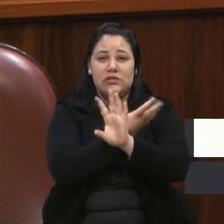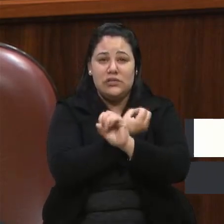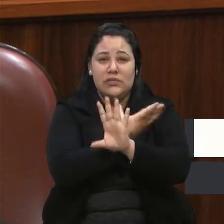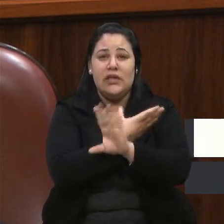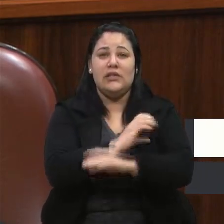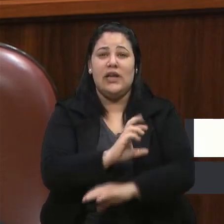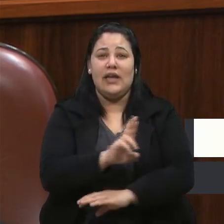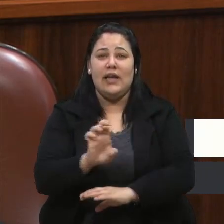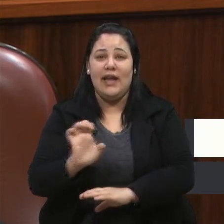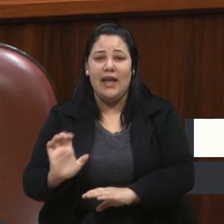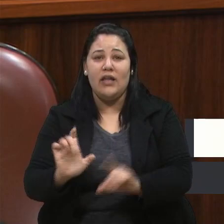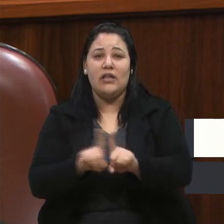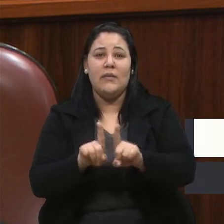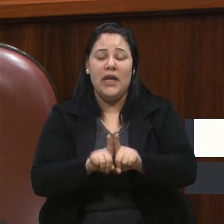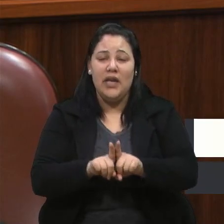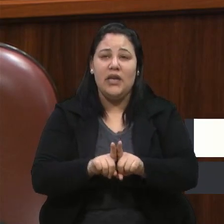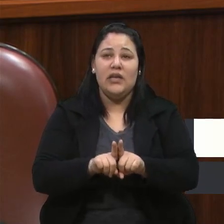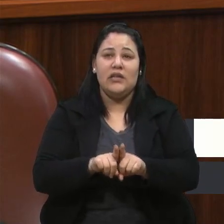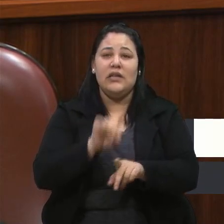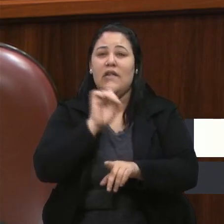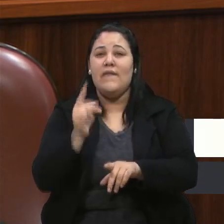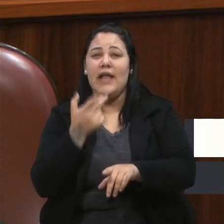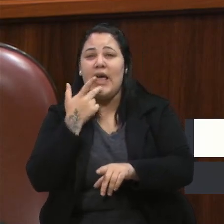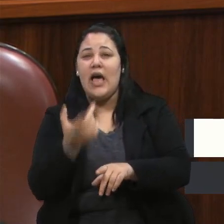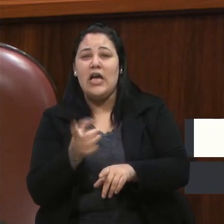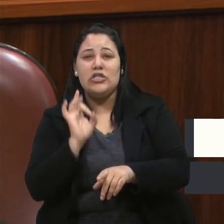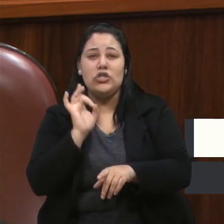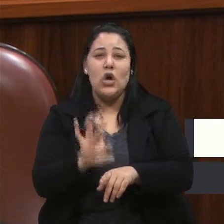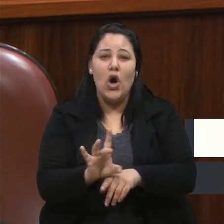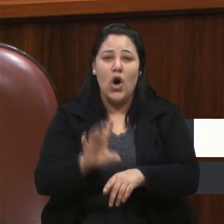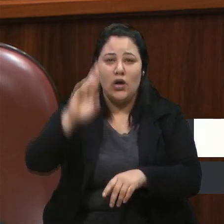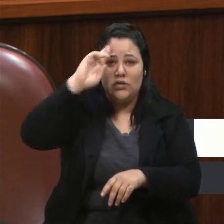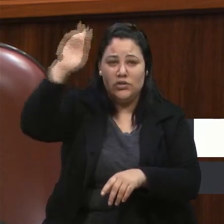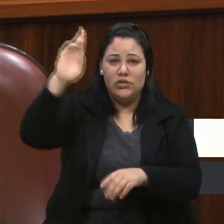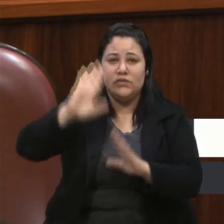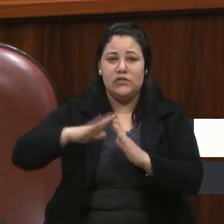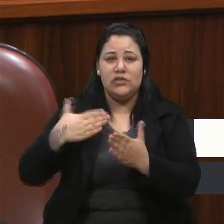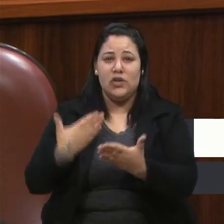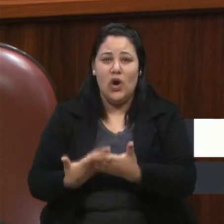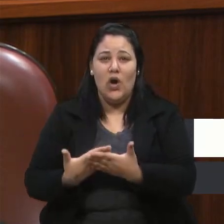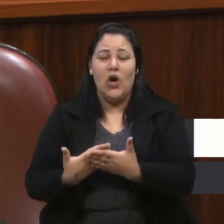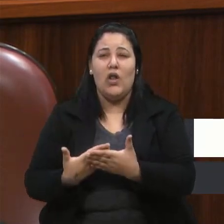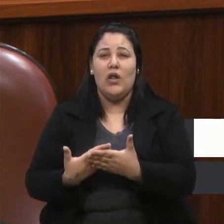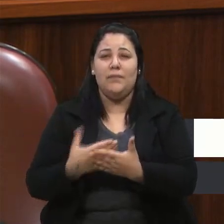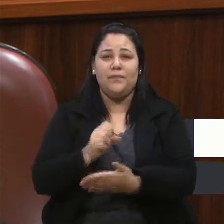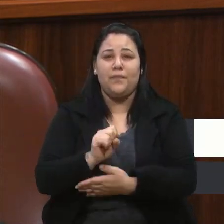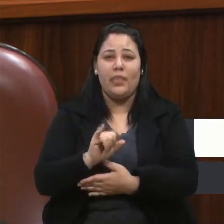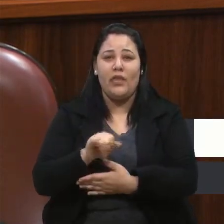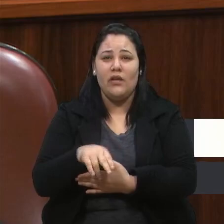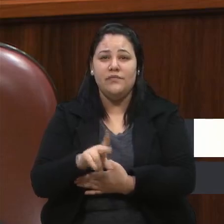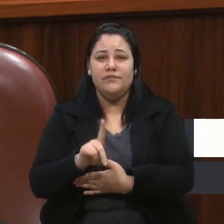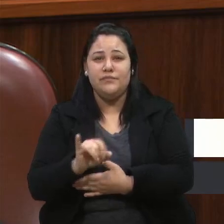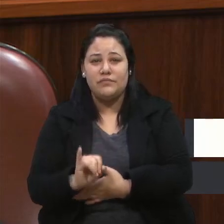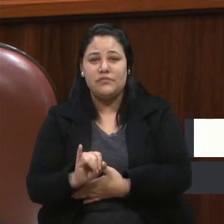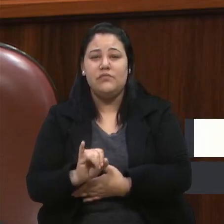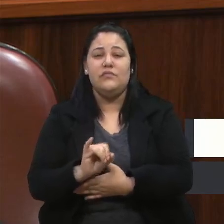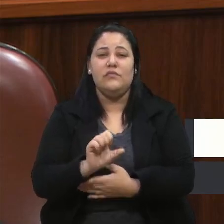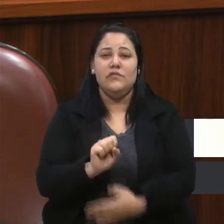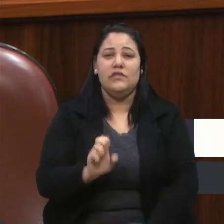CRE, então, para não dizer que era só as direções de escola, o Sindicerv estava presente, o